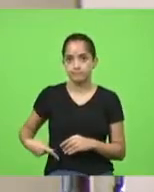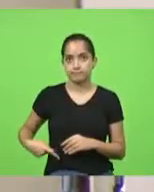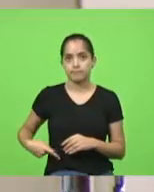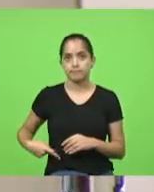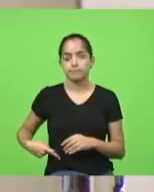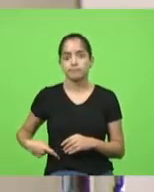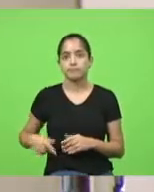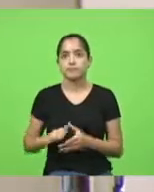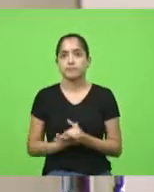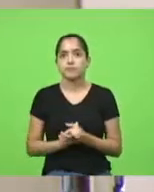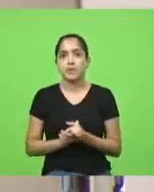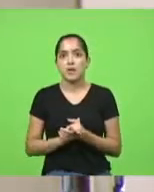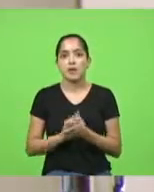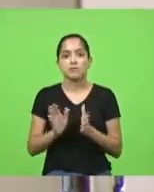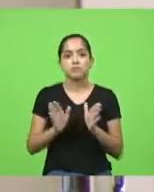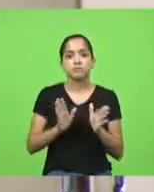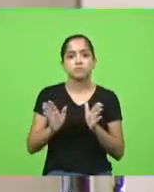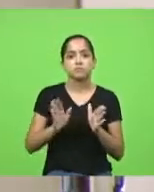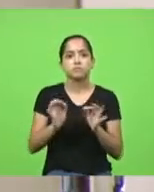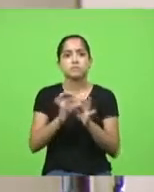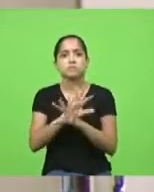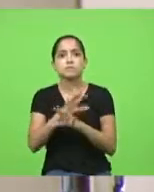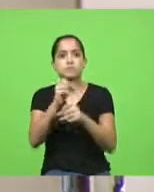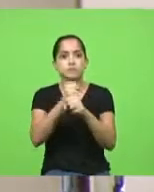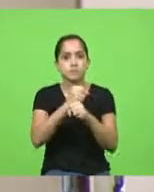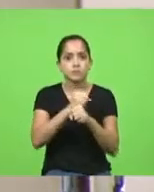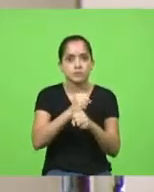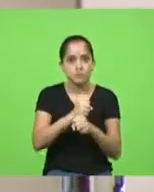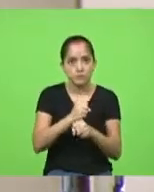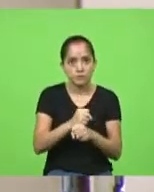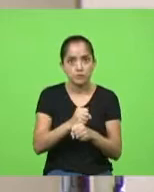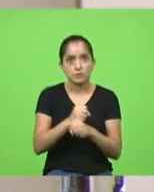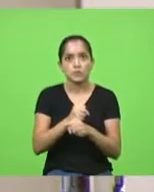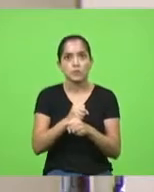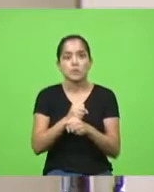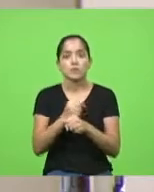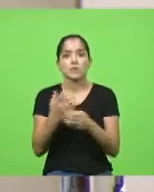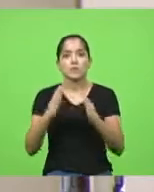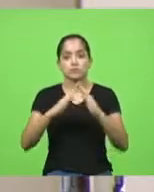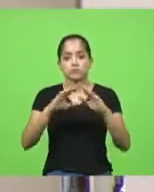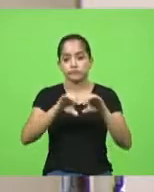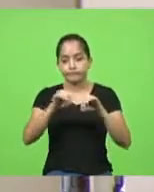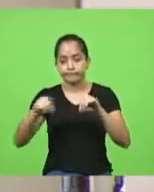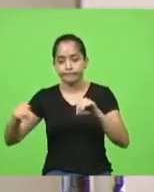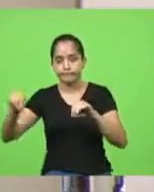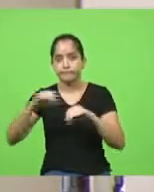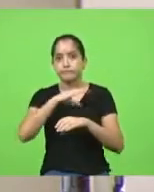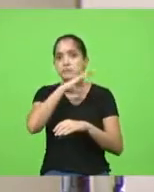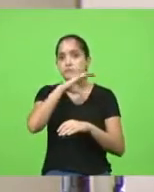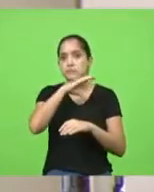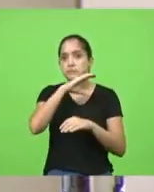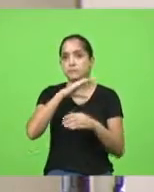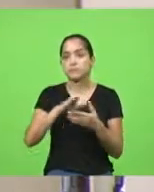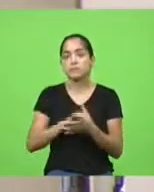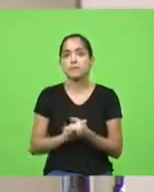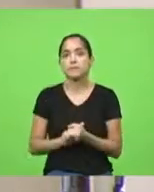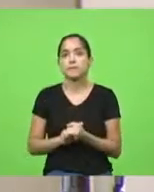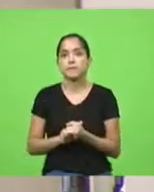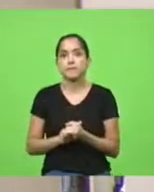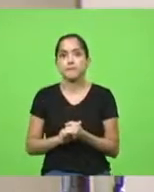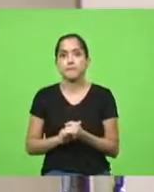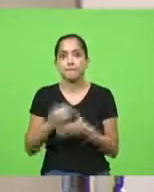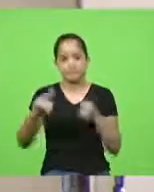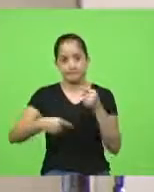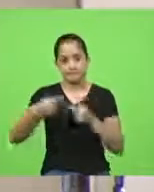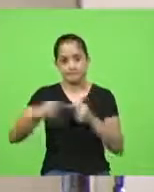Solicitando a previsão de encerramento das obras de coleta e tratamento de esgoto no município de Criciúma, região da Grande Próspera, em